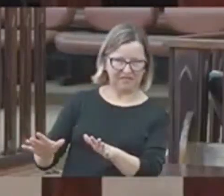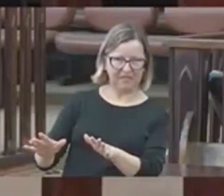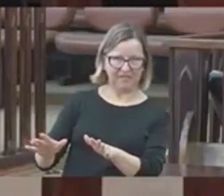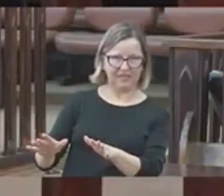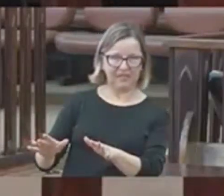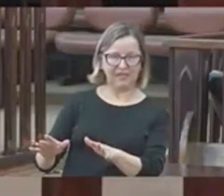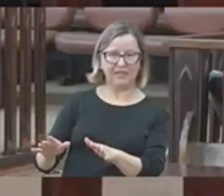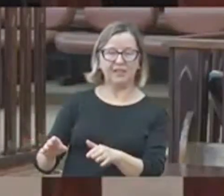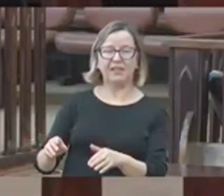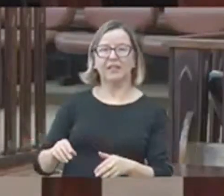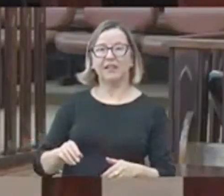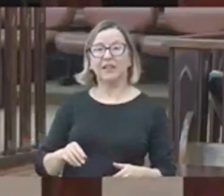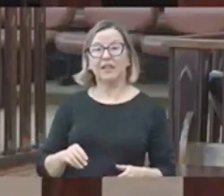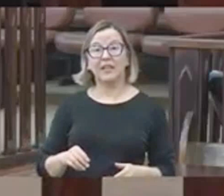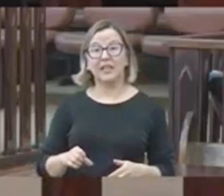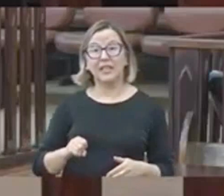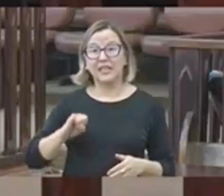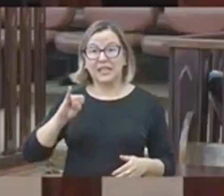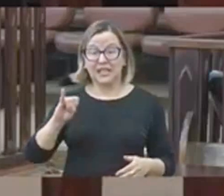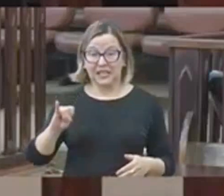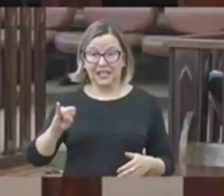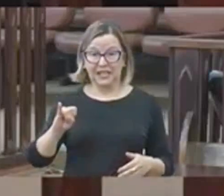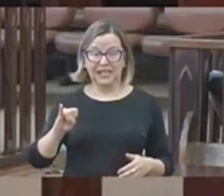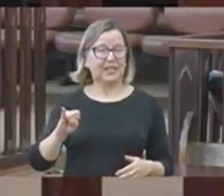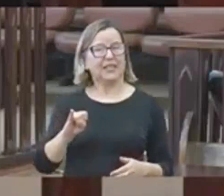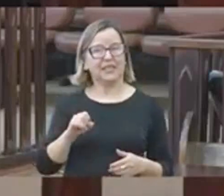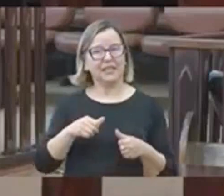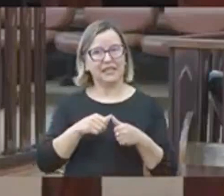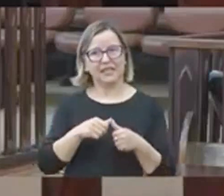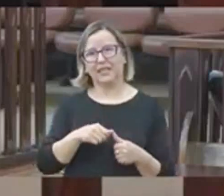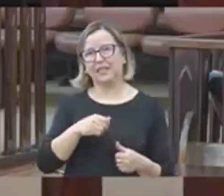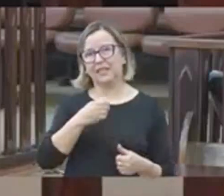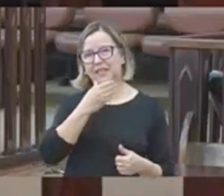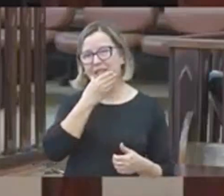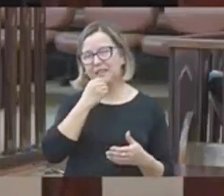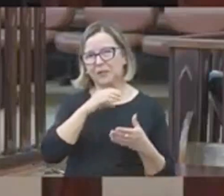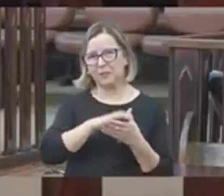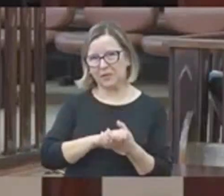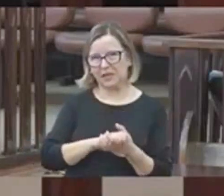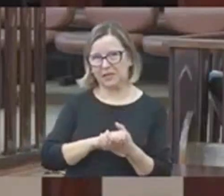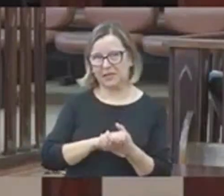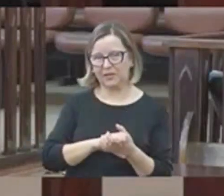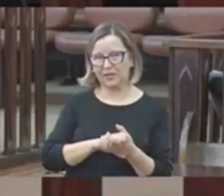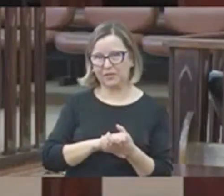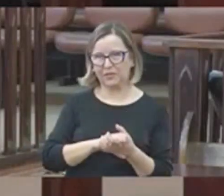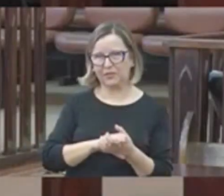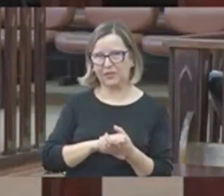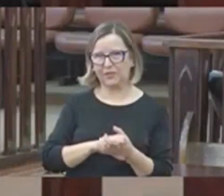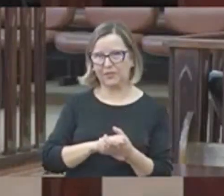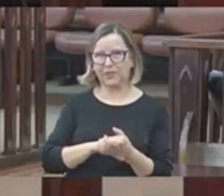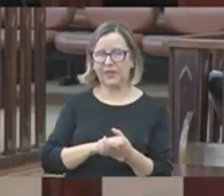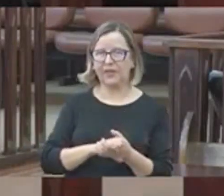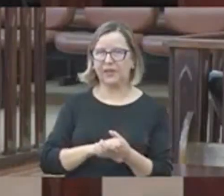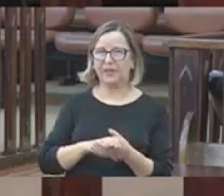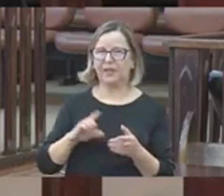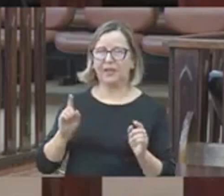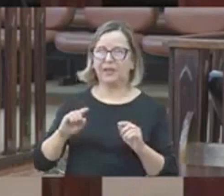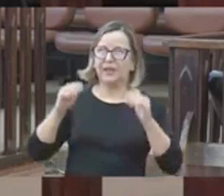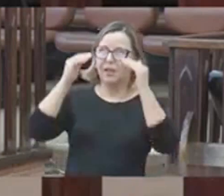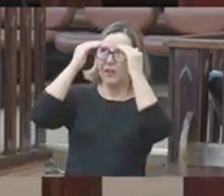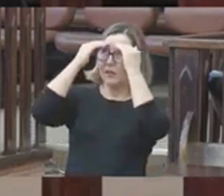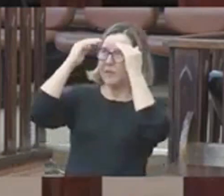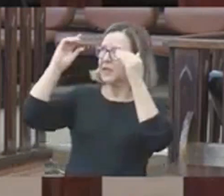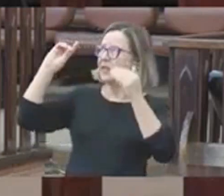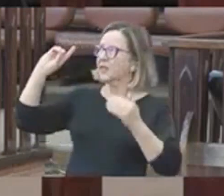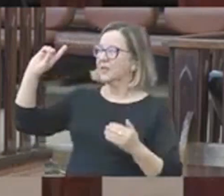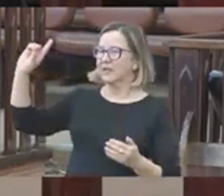É o marido que largou a direção de Deus e acabou deixando a direção do seu lar. Quando